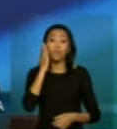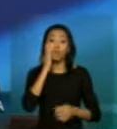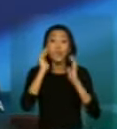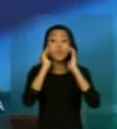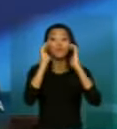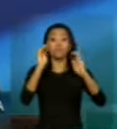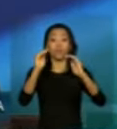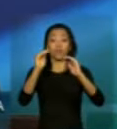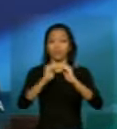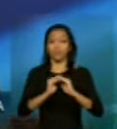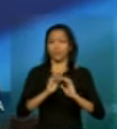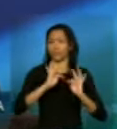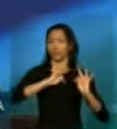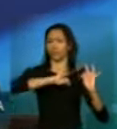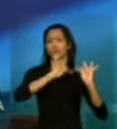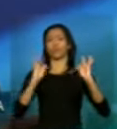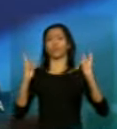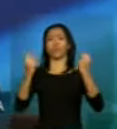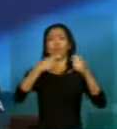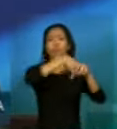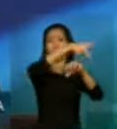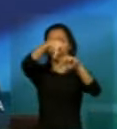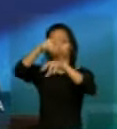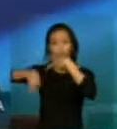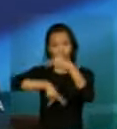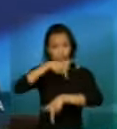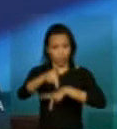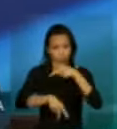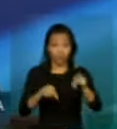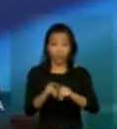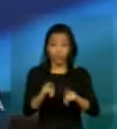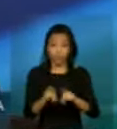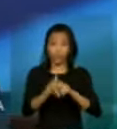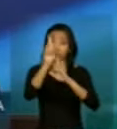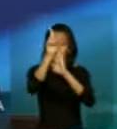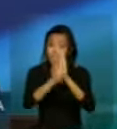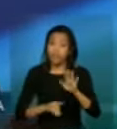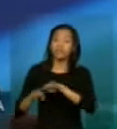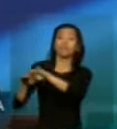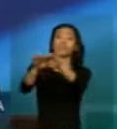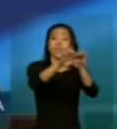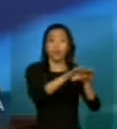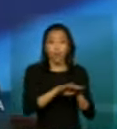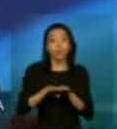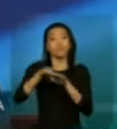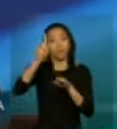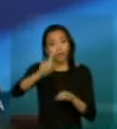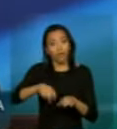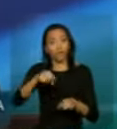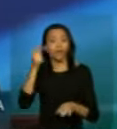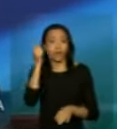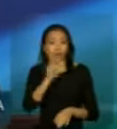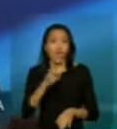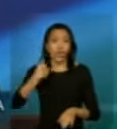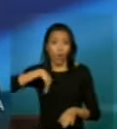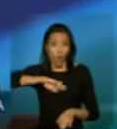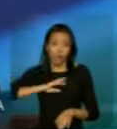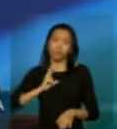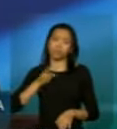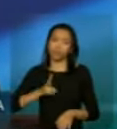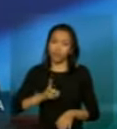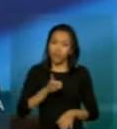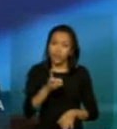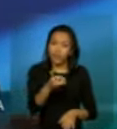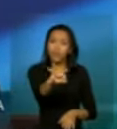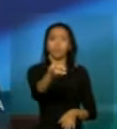povos. Postulamos a democracia como saída para as crises políticas. Perseguimos a prática de